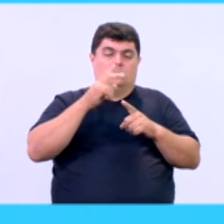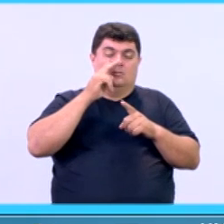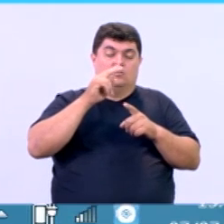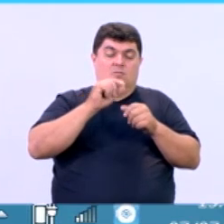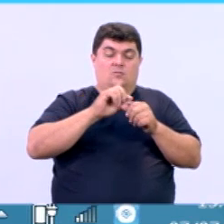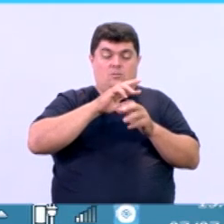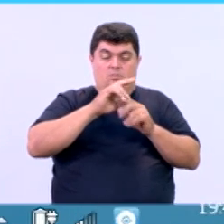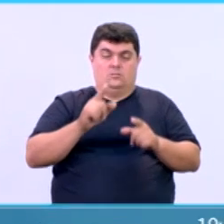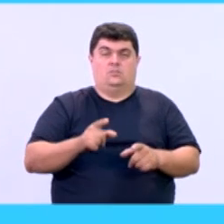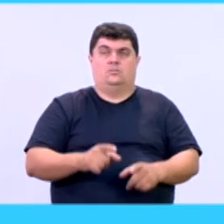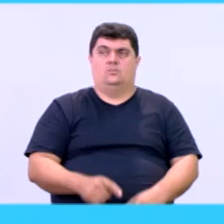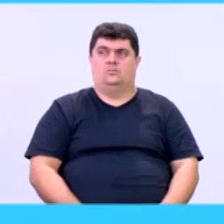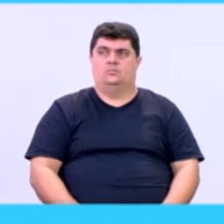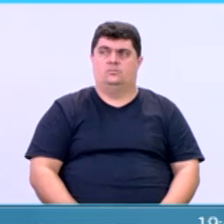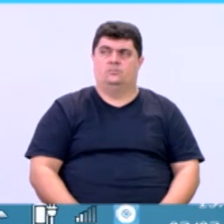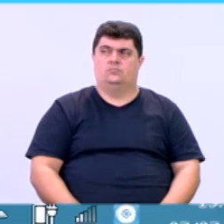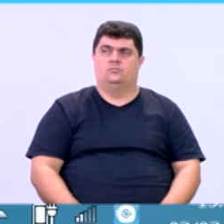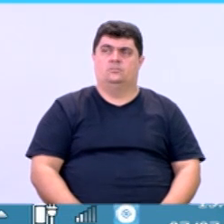distinção aqui.